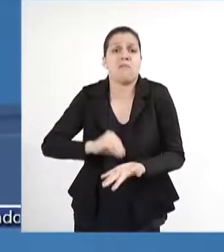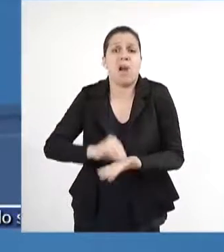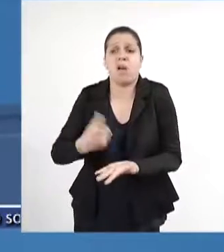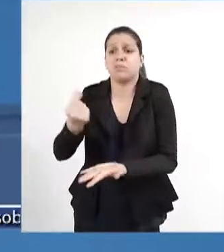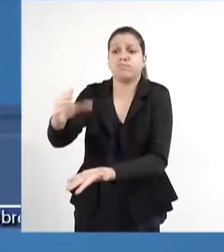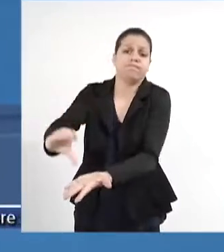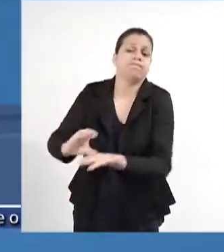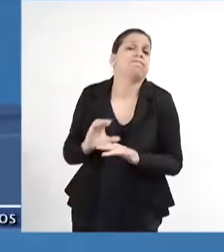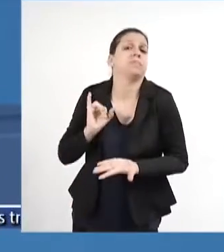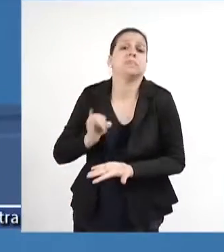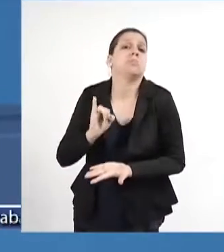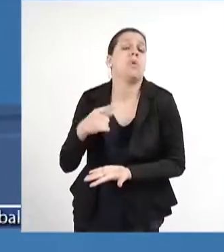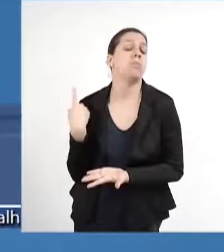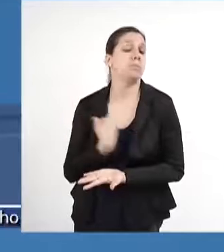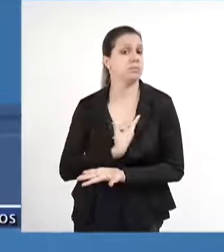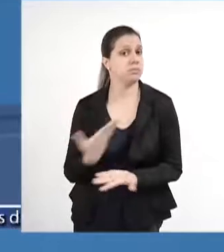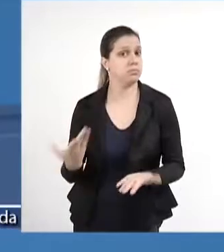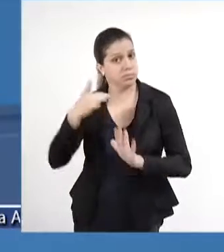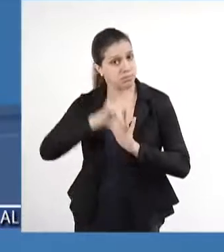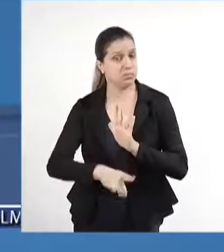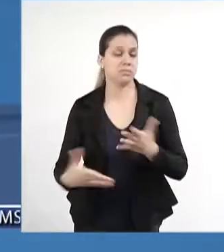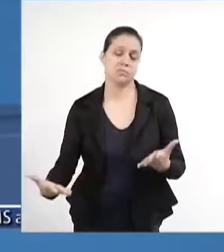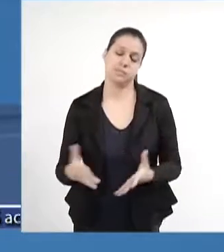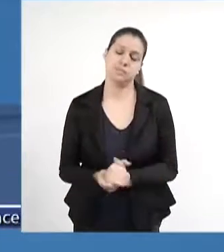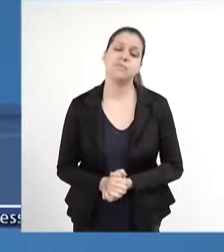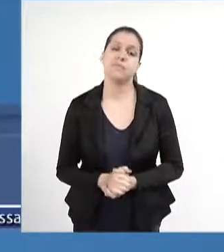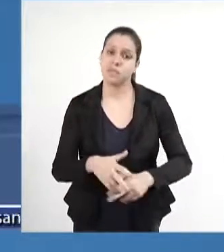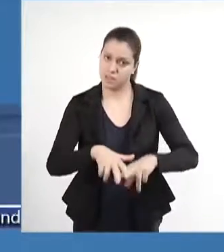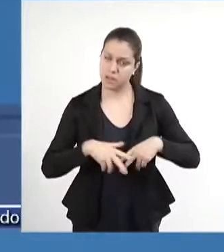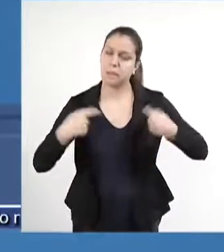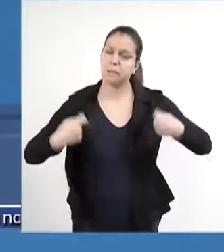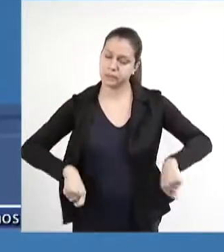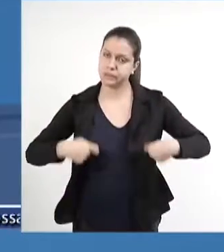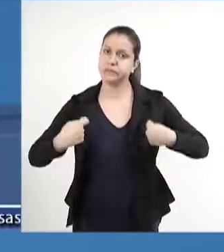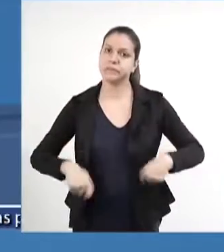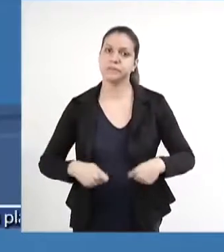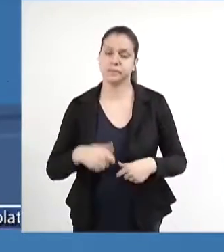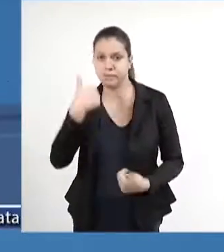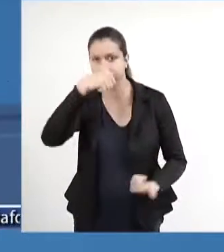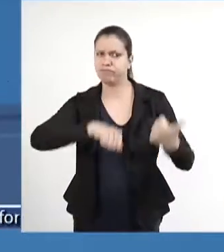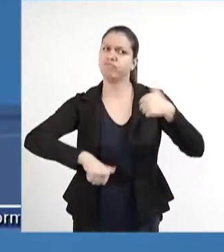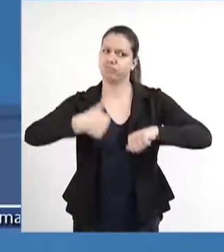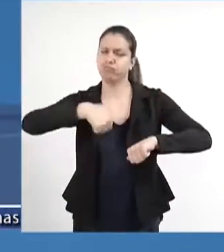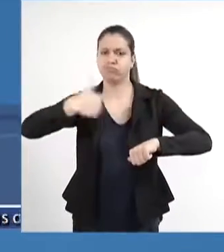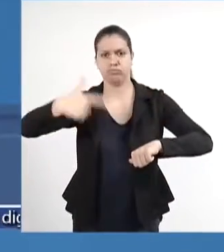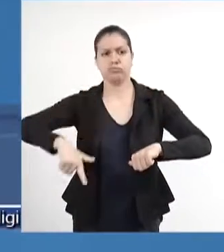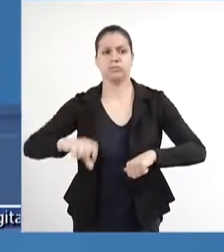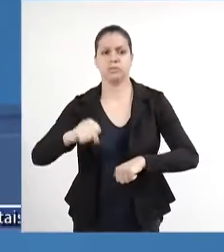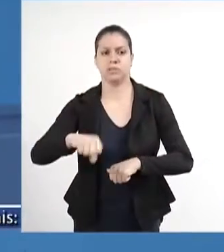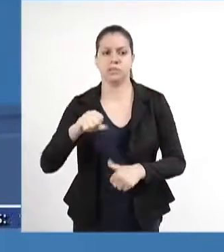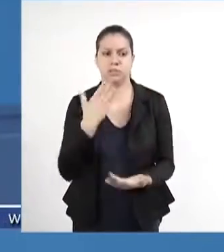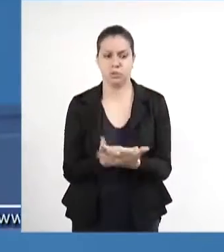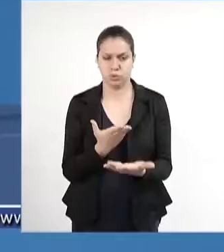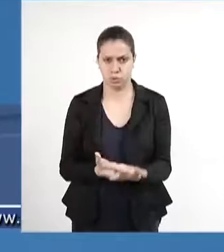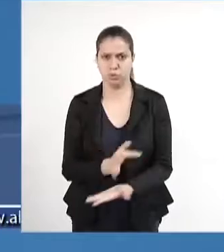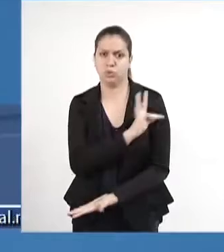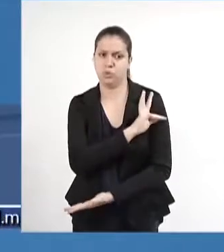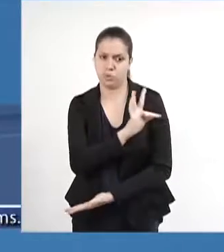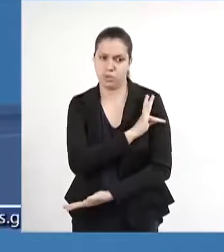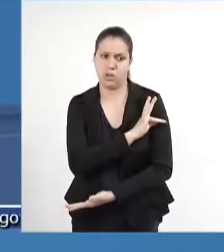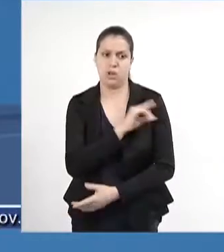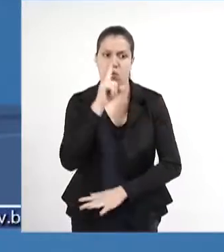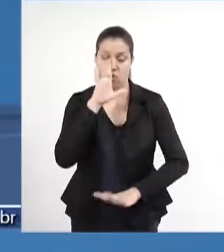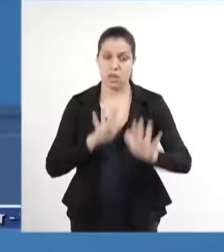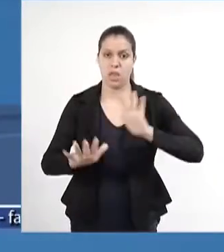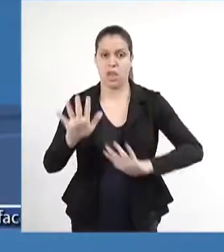dos tributos. Então, acredito que é uma situação que precisa ser revista. É claro que com todo o estudo técnico, o cuidado